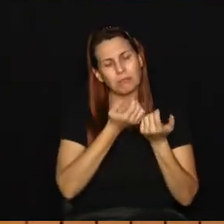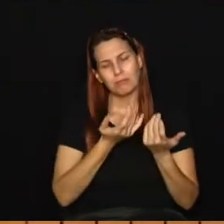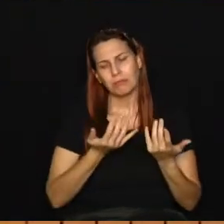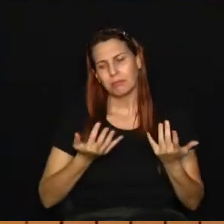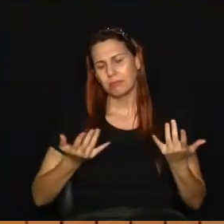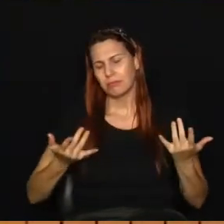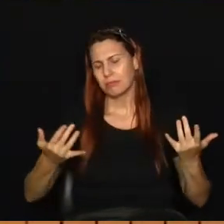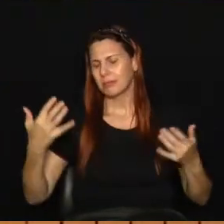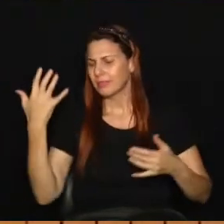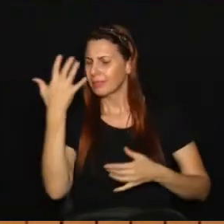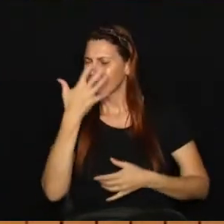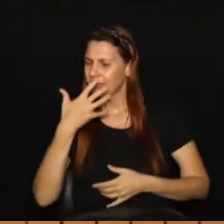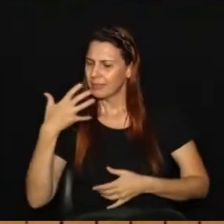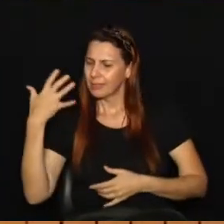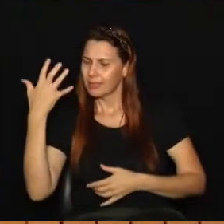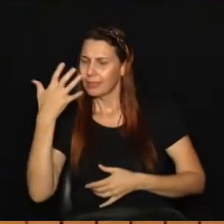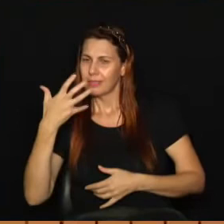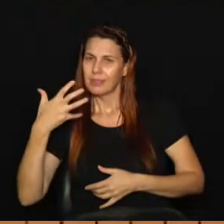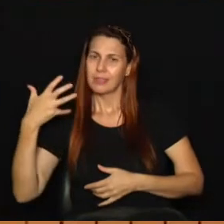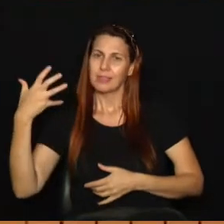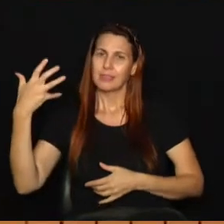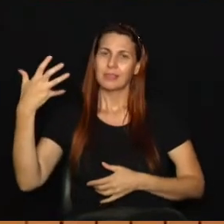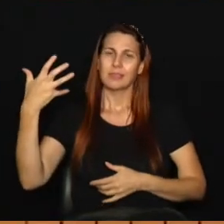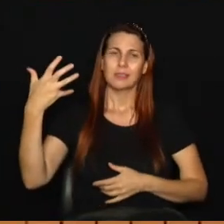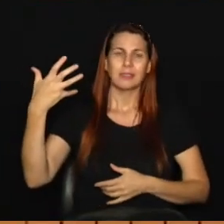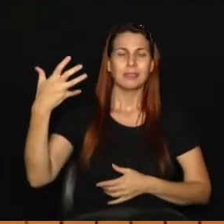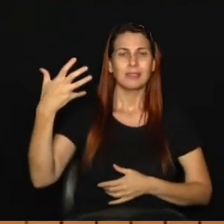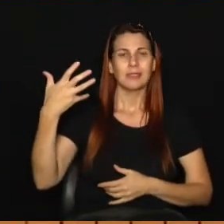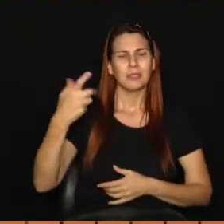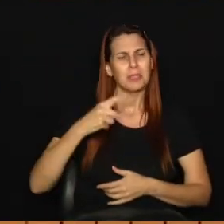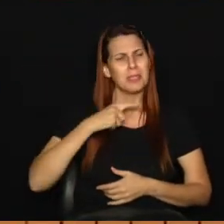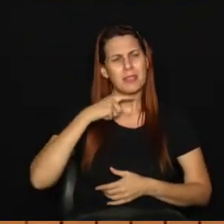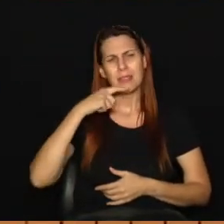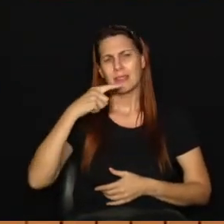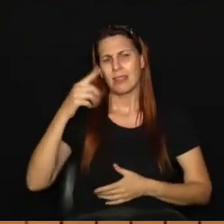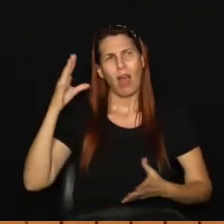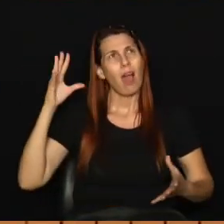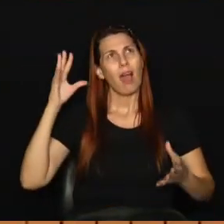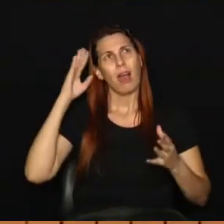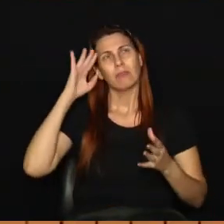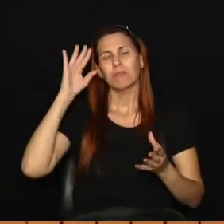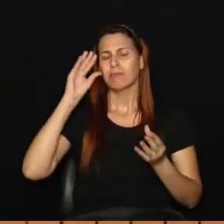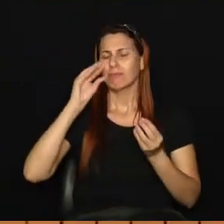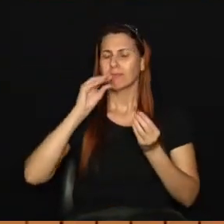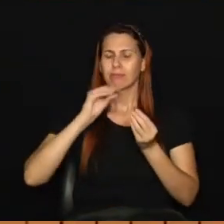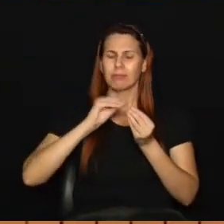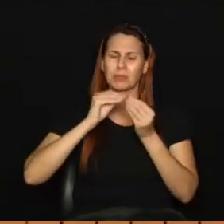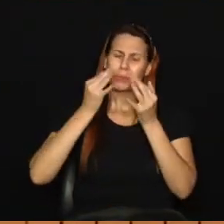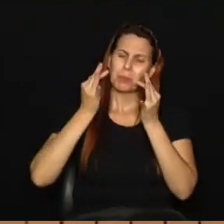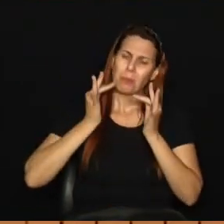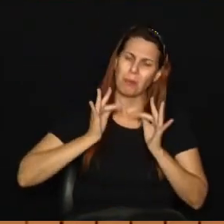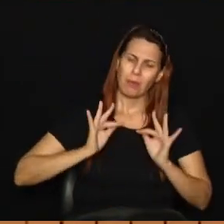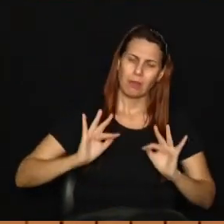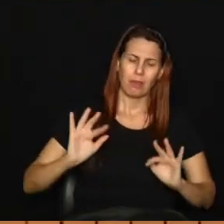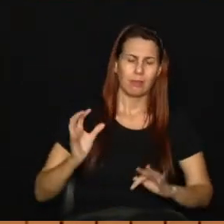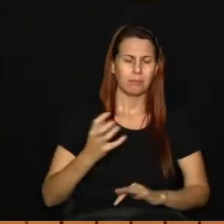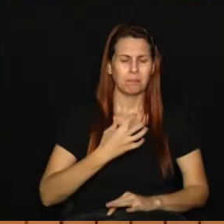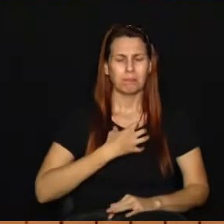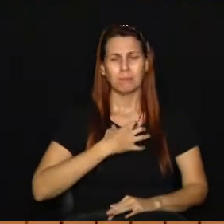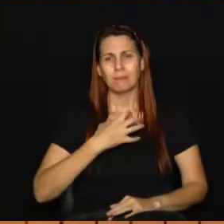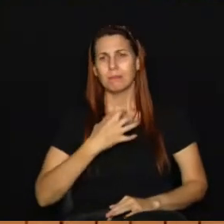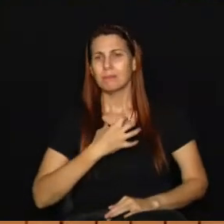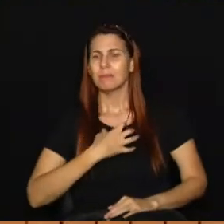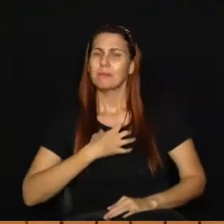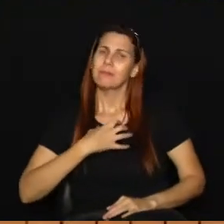de encantos, ninguém compreende a grande dor que sente o